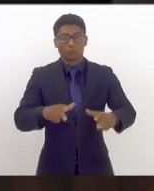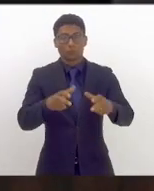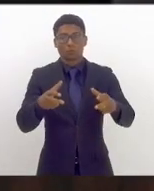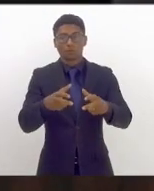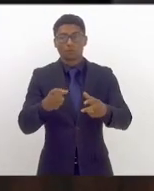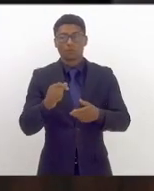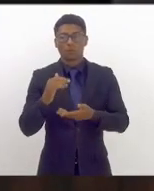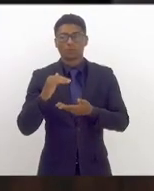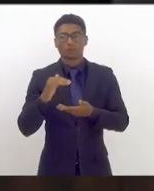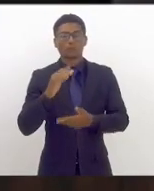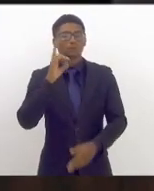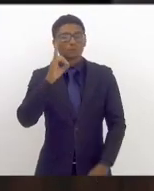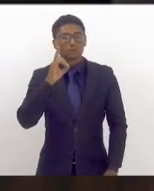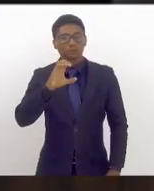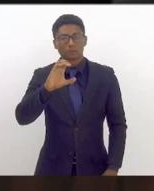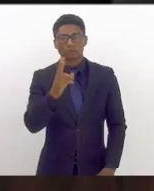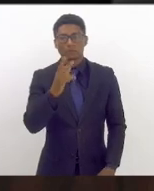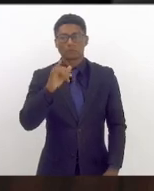Machado